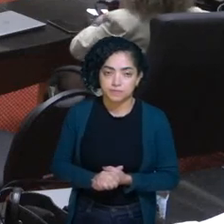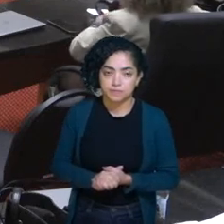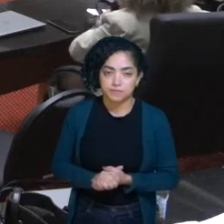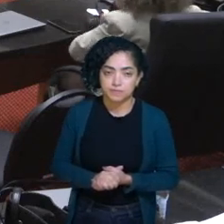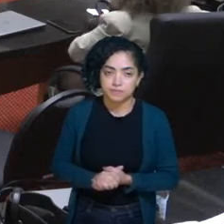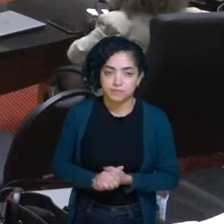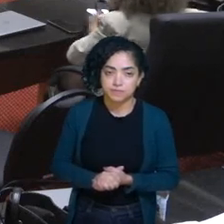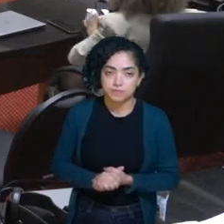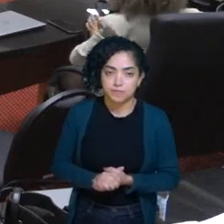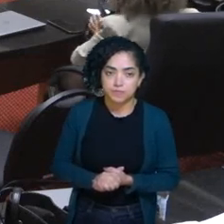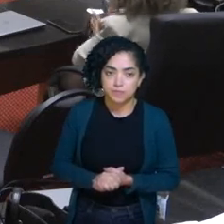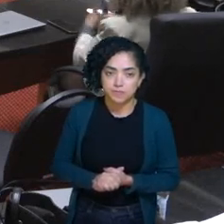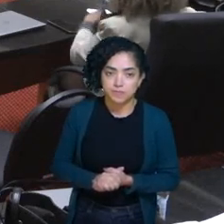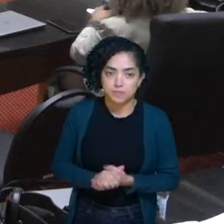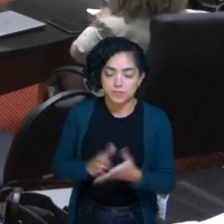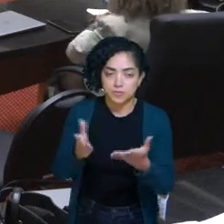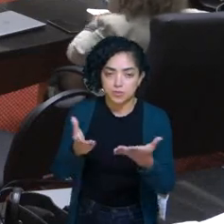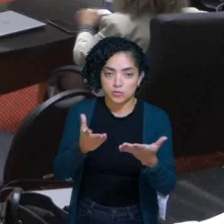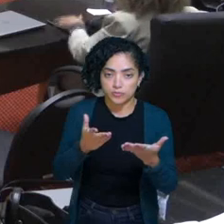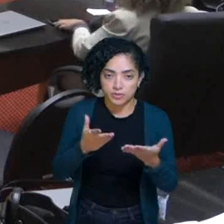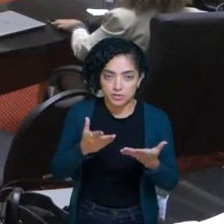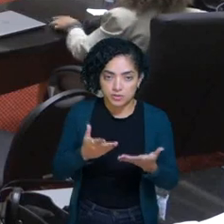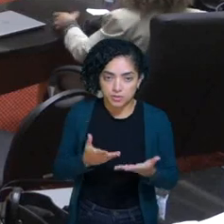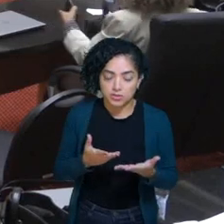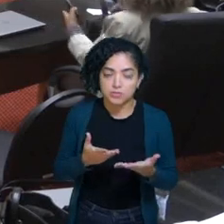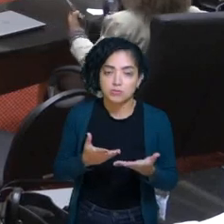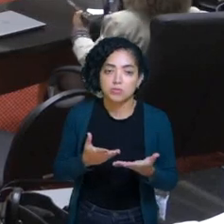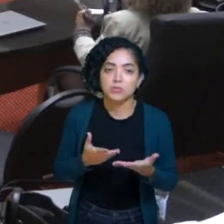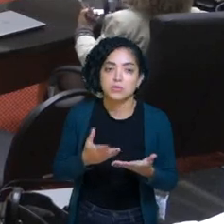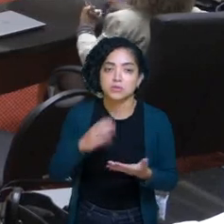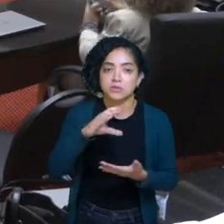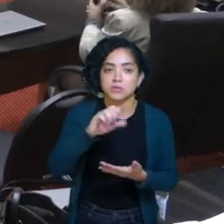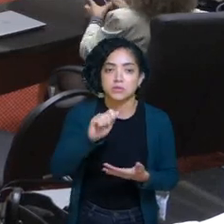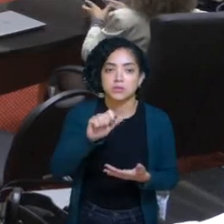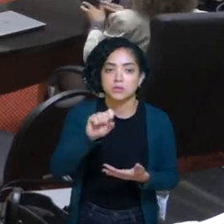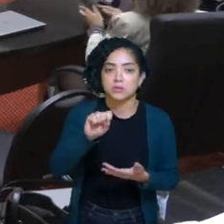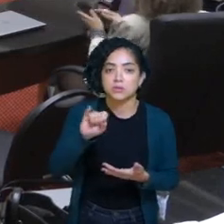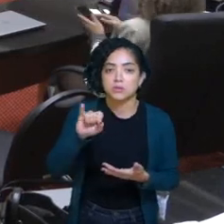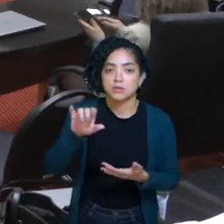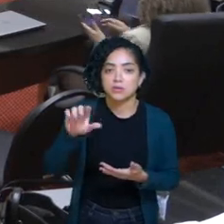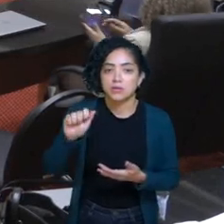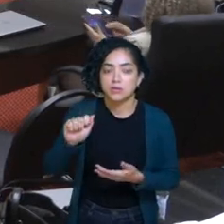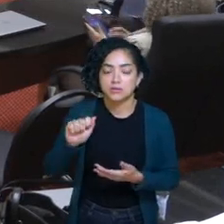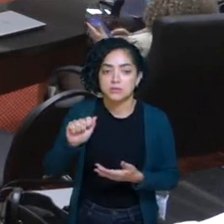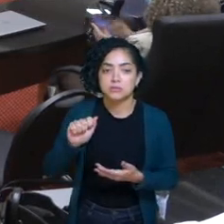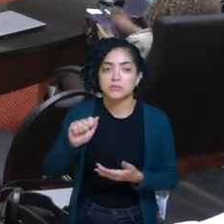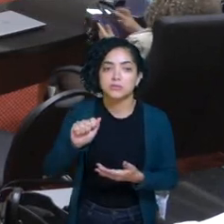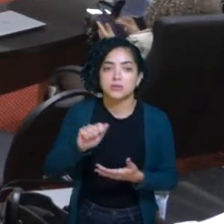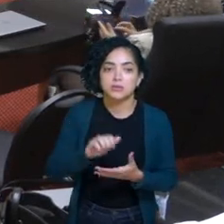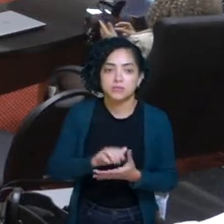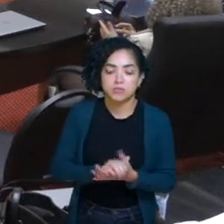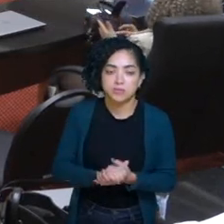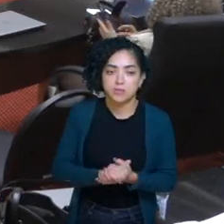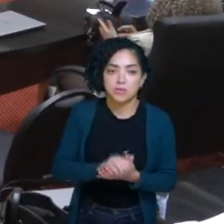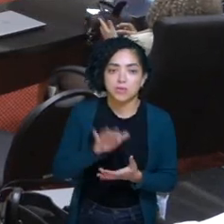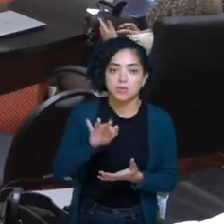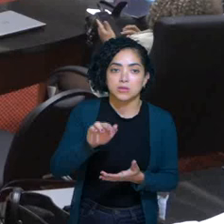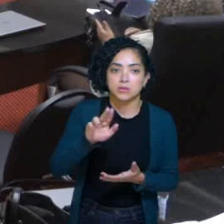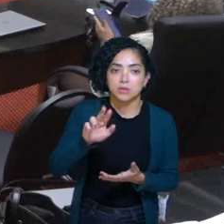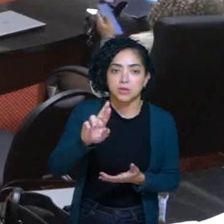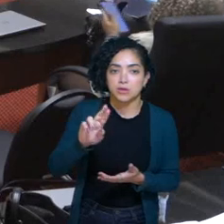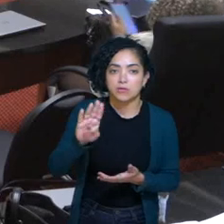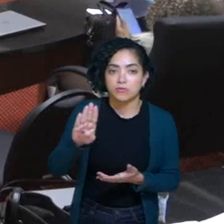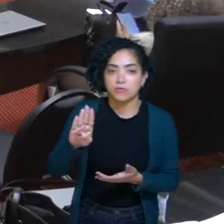UNOESC convidamos também a compor esta mesa D Cássia ferre docente da FURB